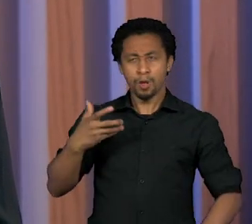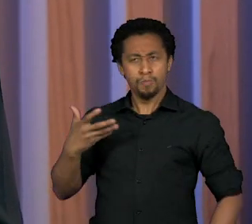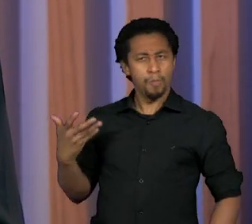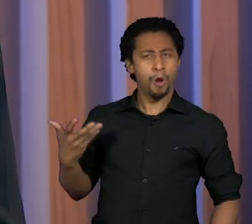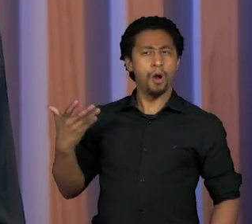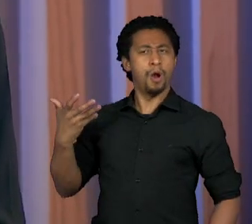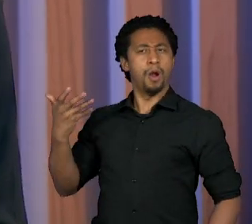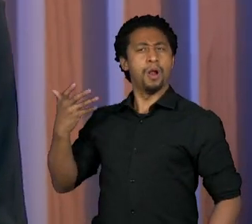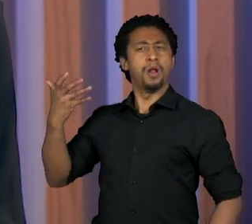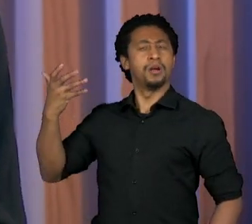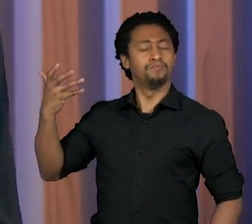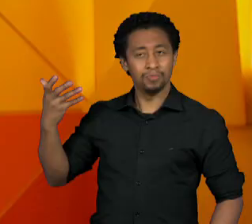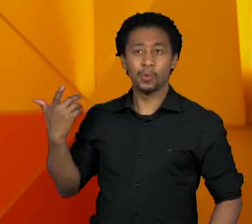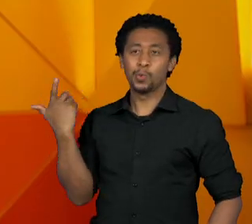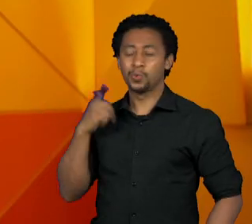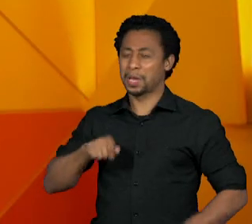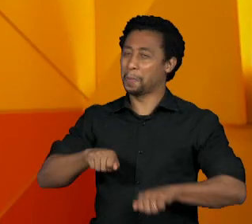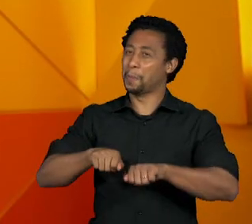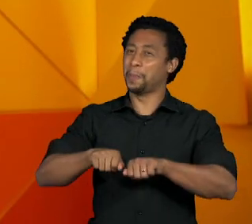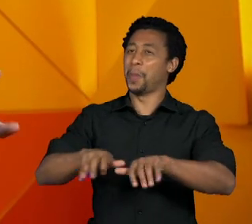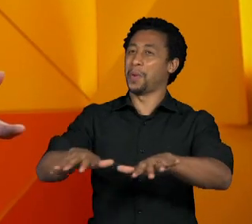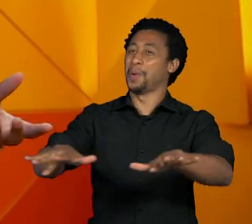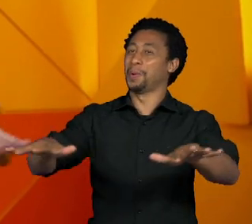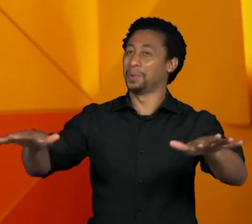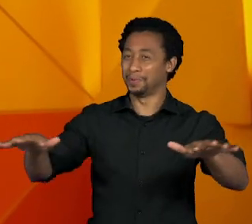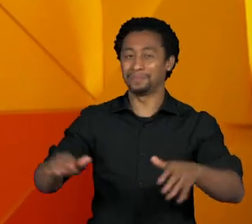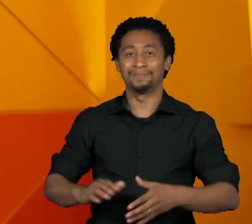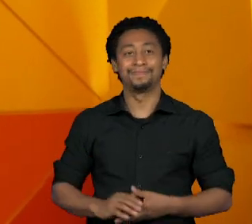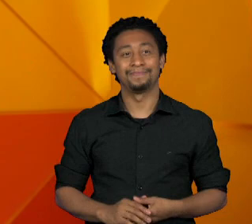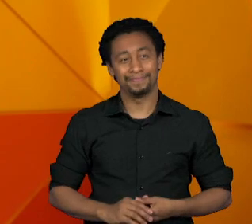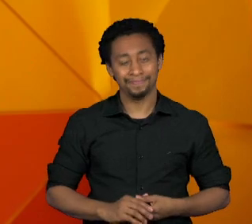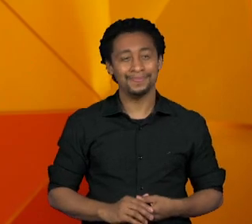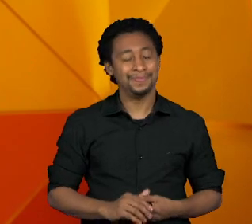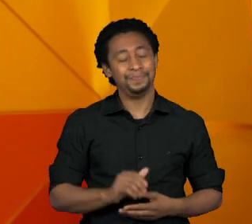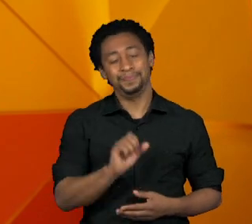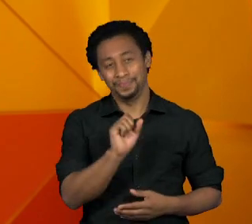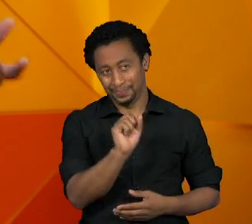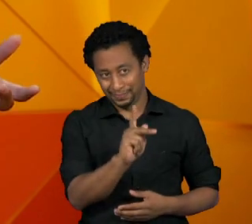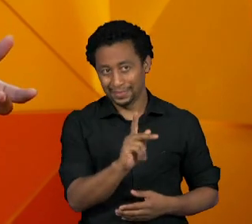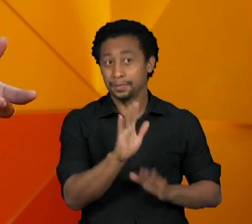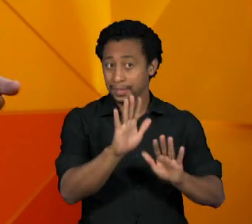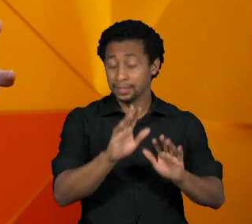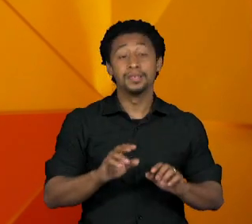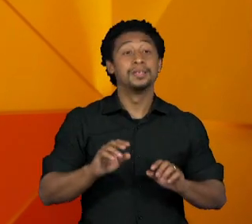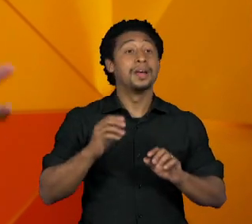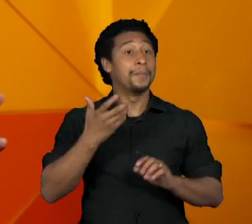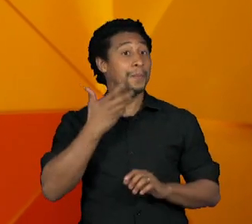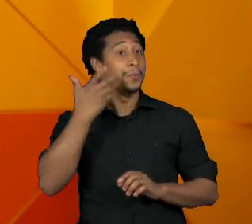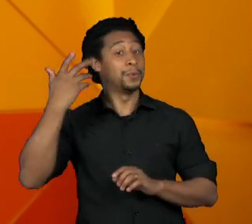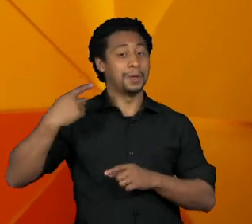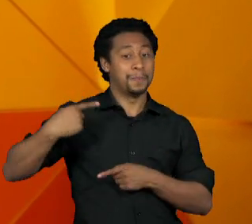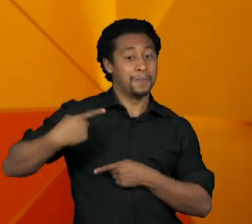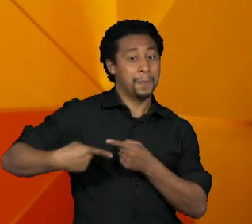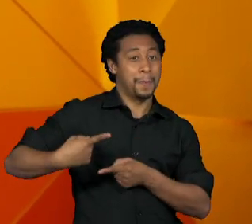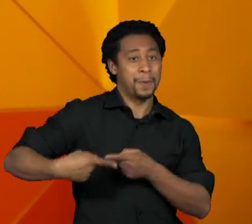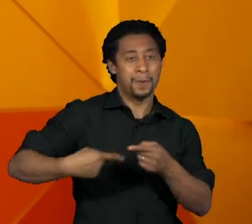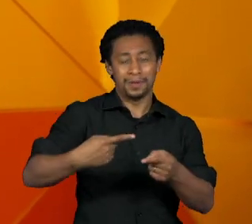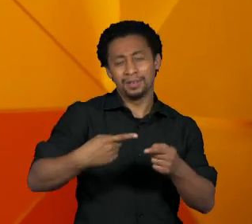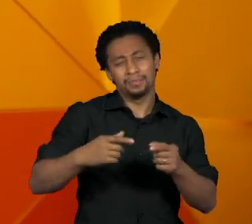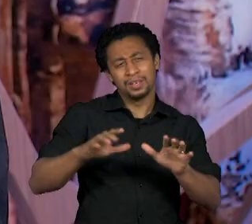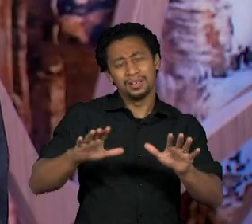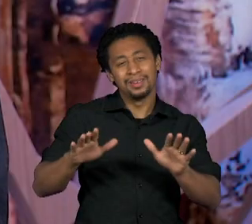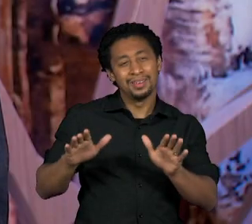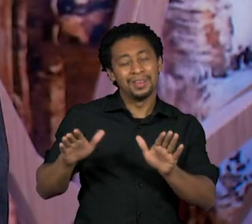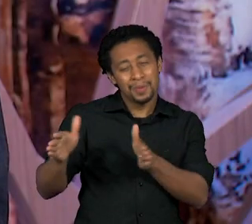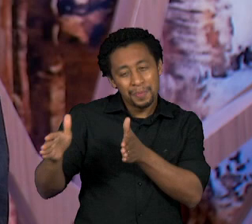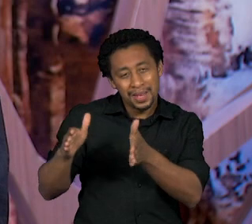intenção artística chega. Ô, Toroi, quando a gente fala de... música erudita como um sinônimo aí da música